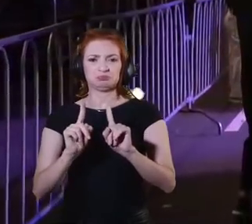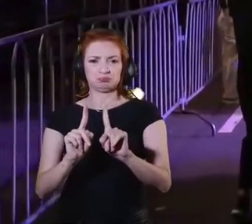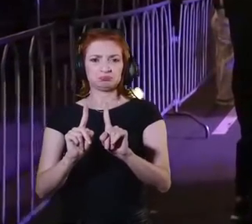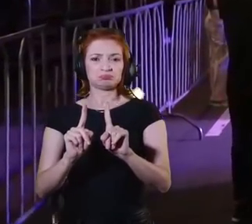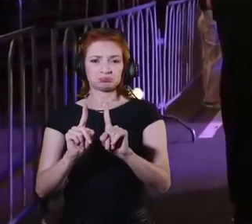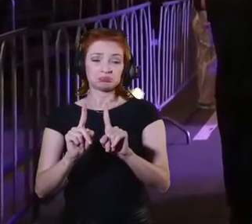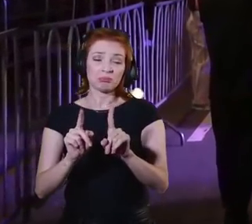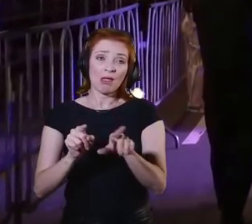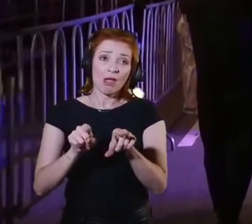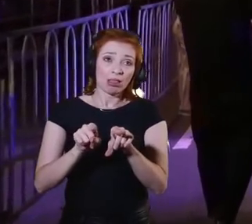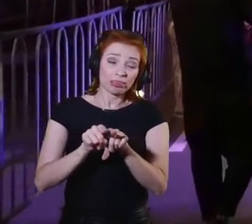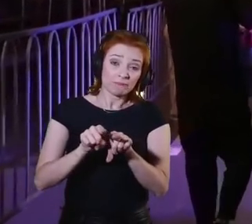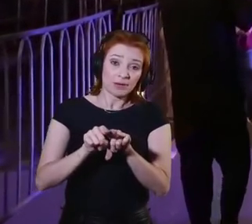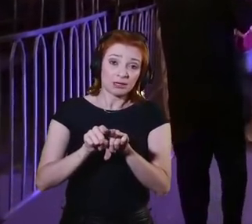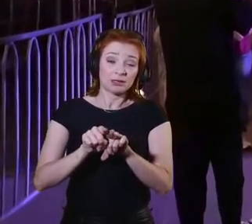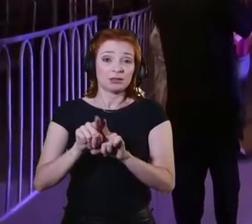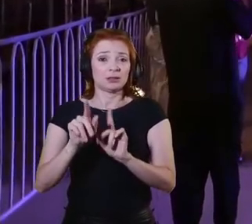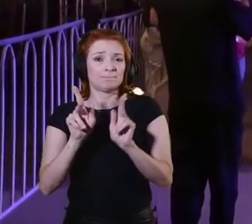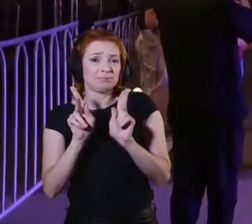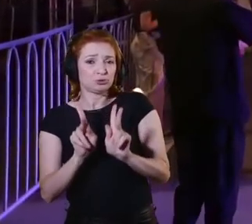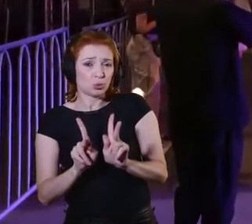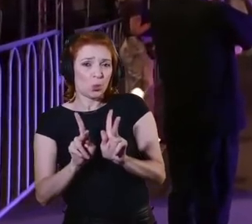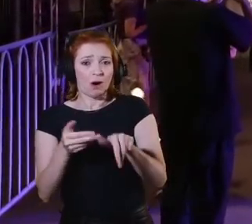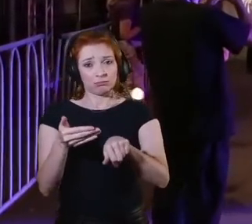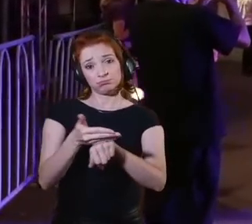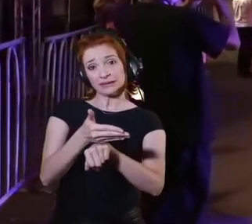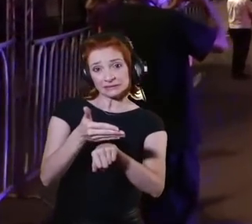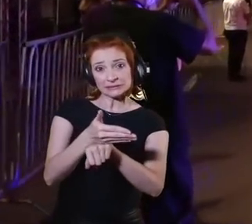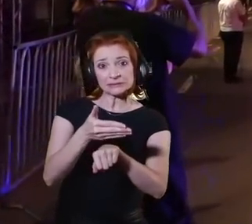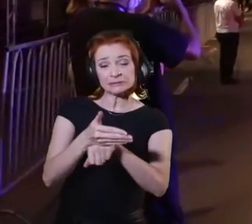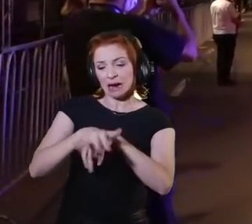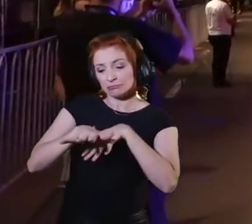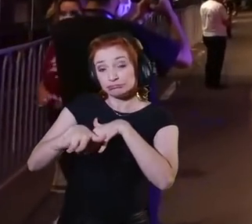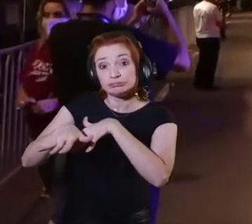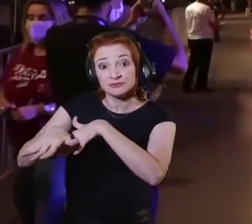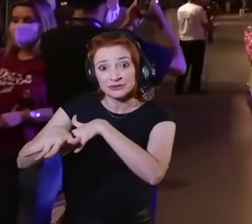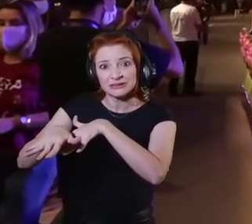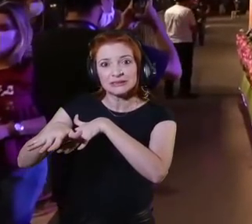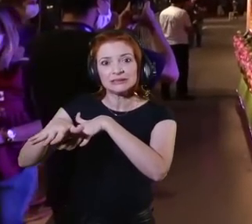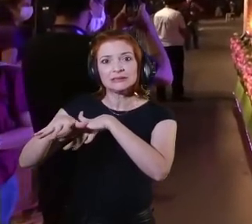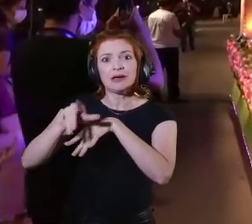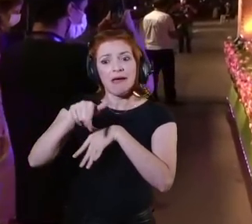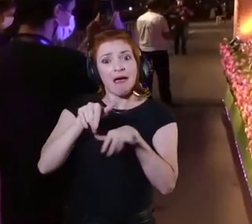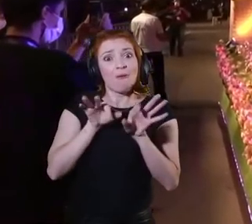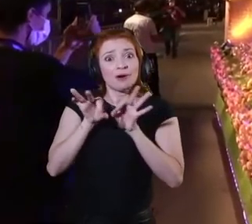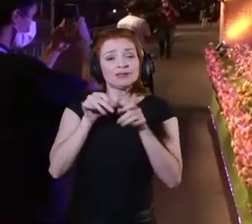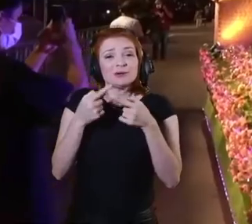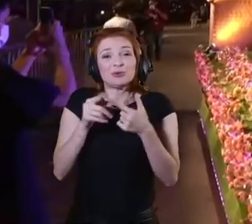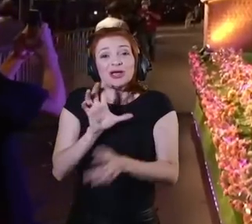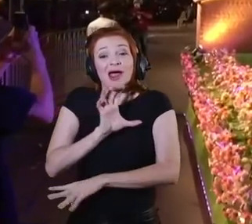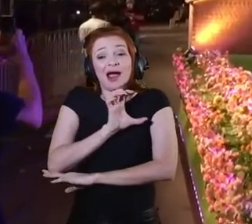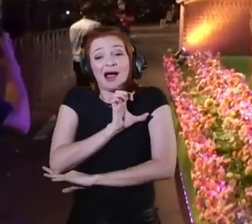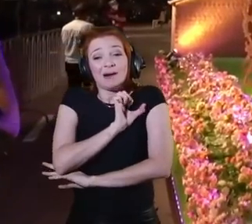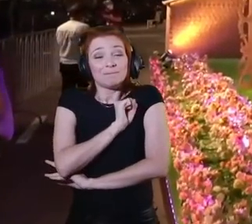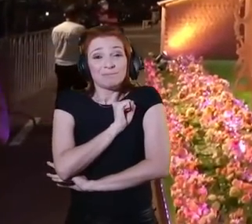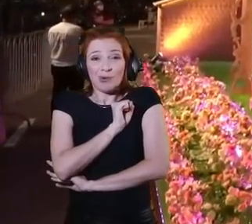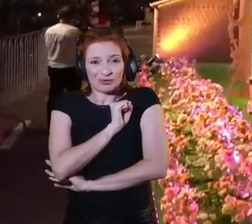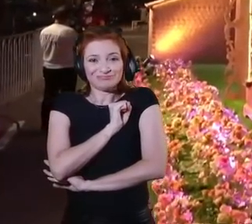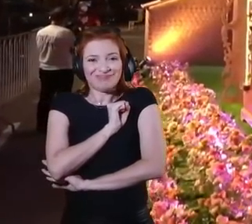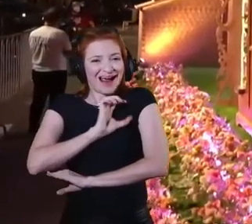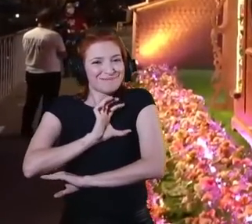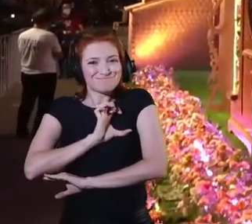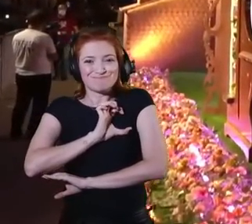também as pessoas que estão participando do desfile fazem isso por amor à festa,